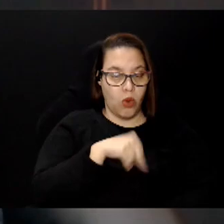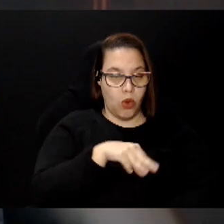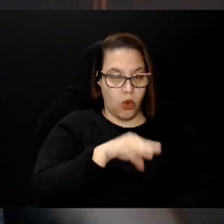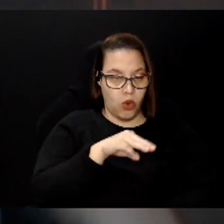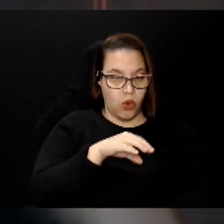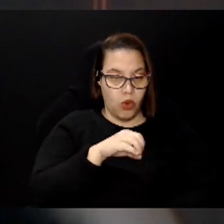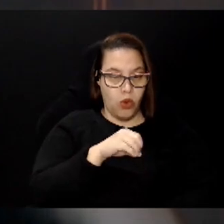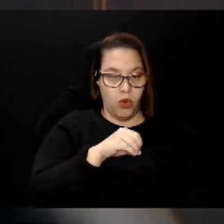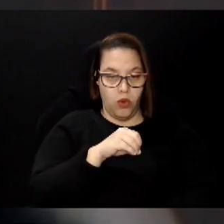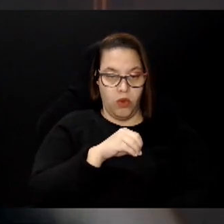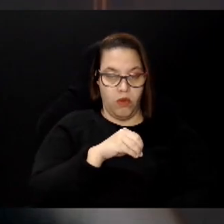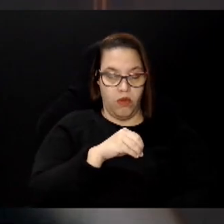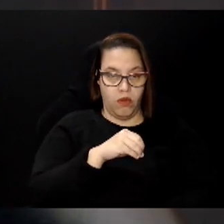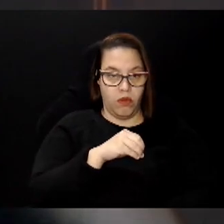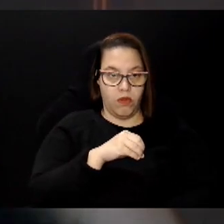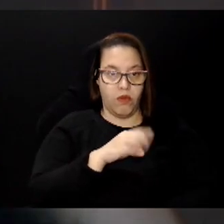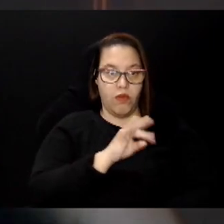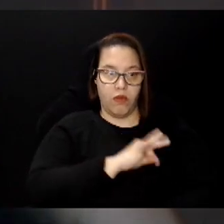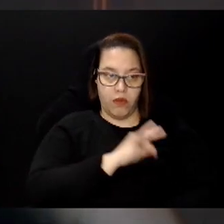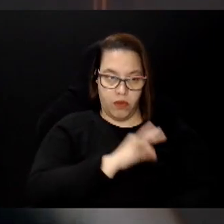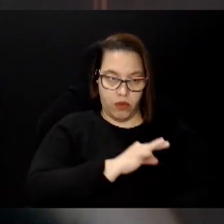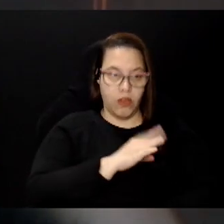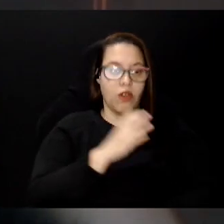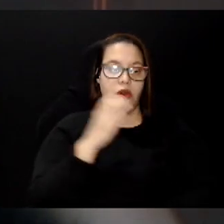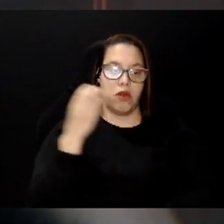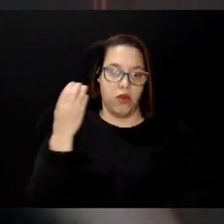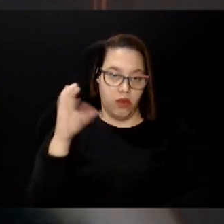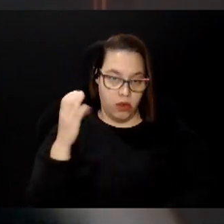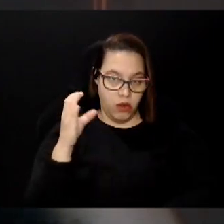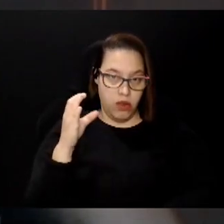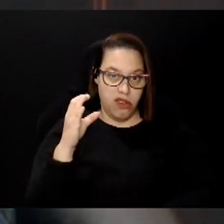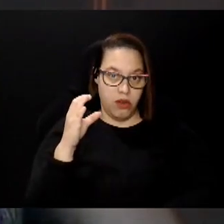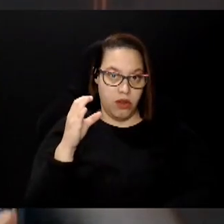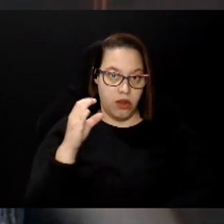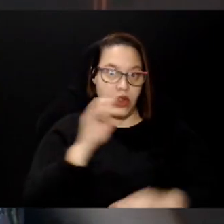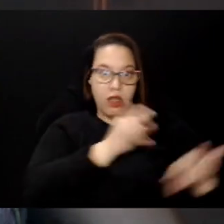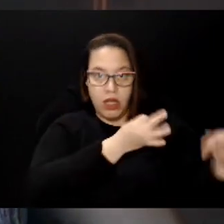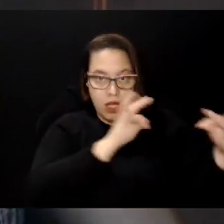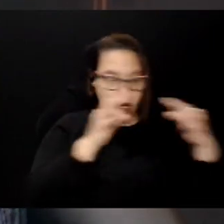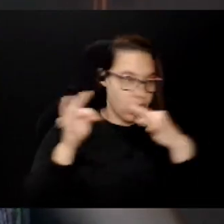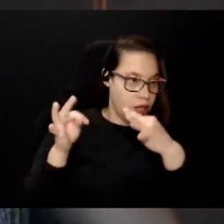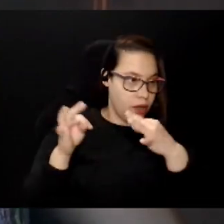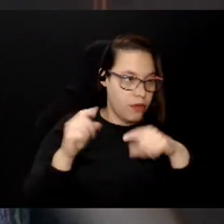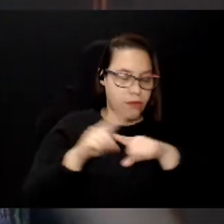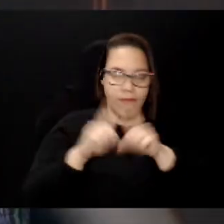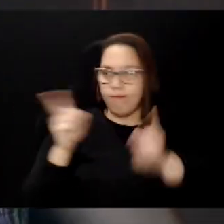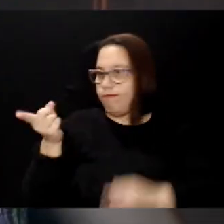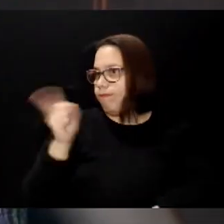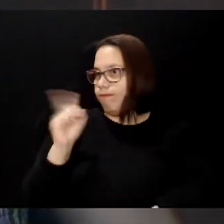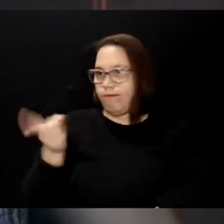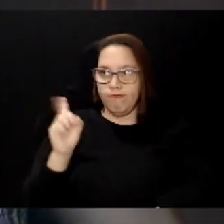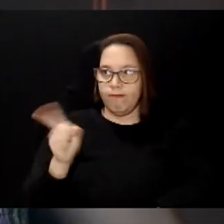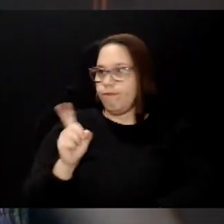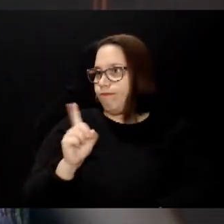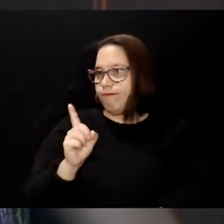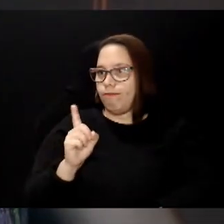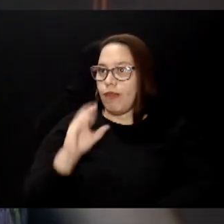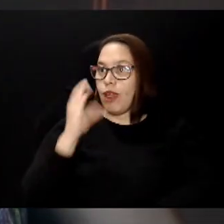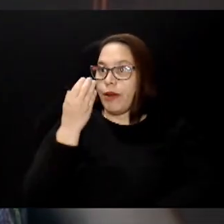extremamente técnica e científica na tecnologia, mas não na ciência